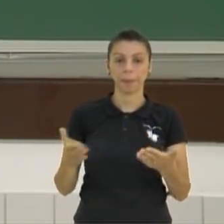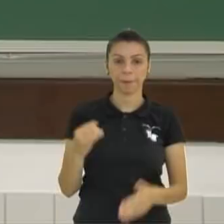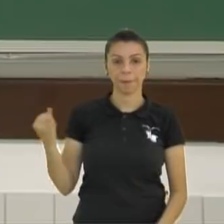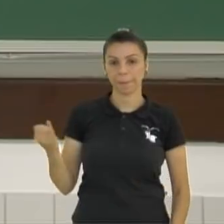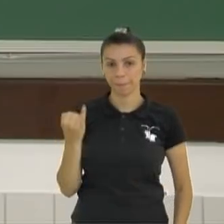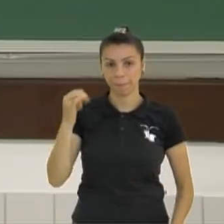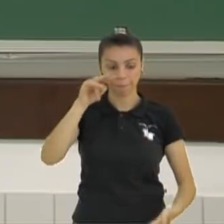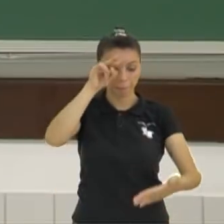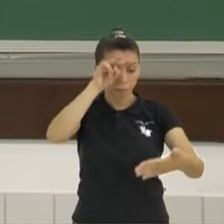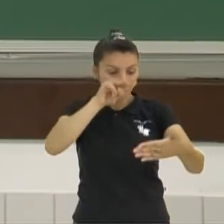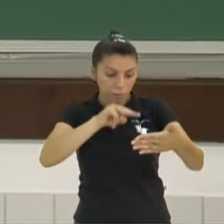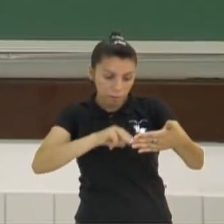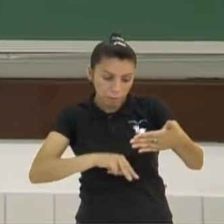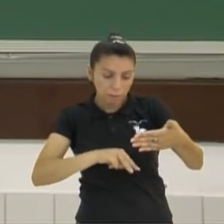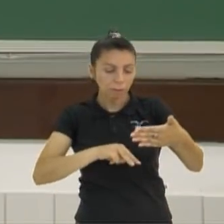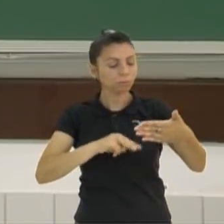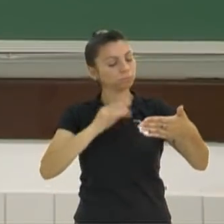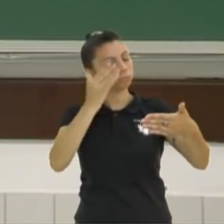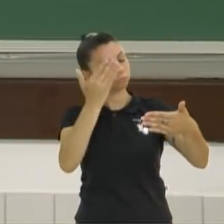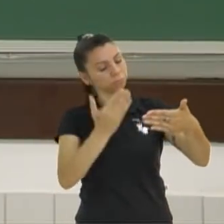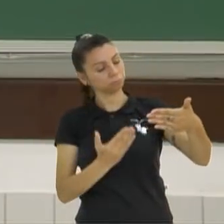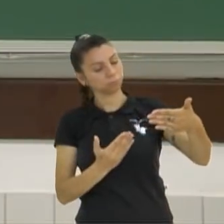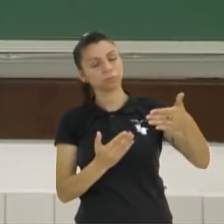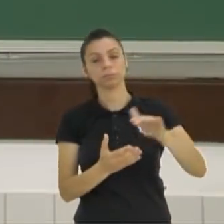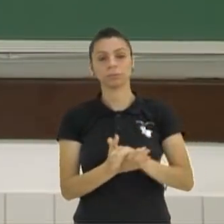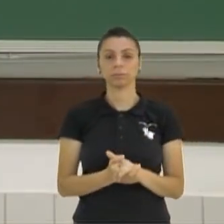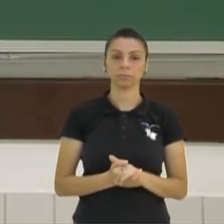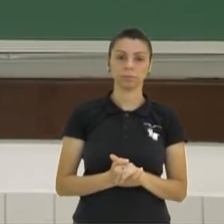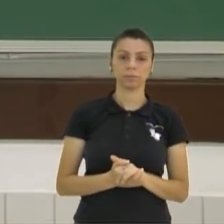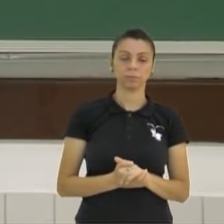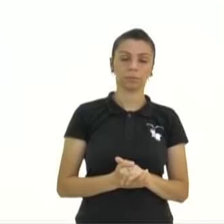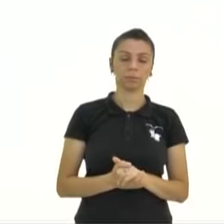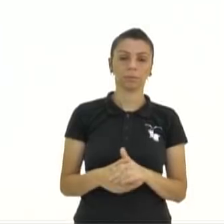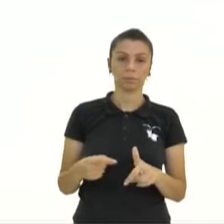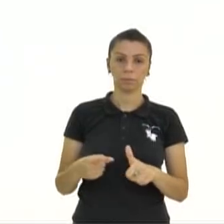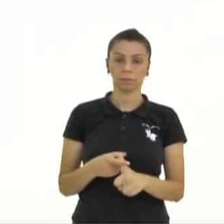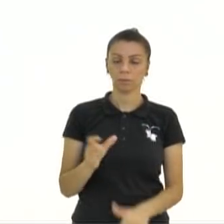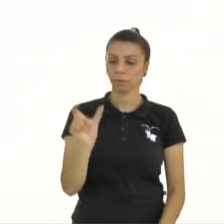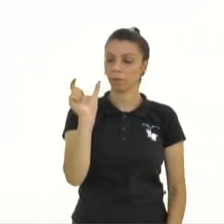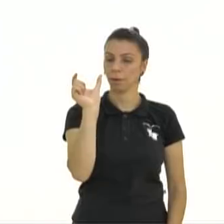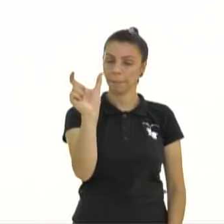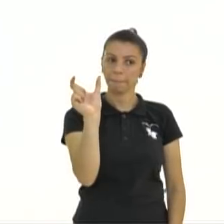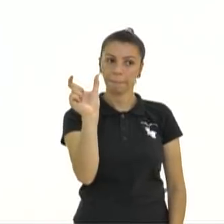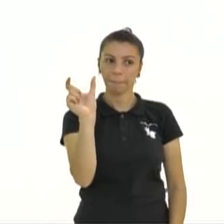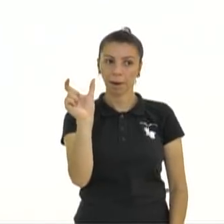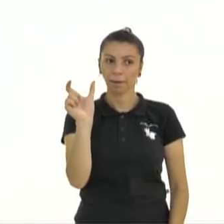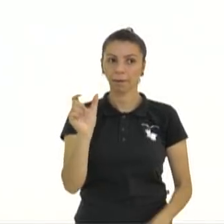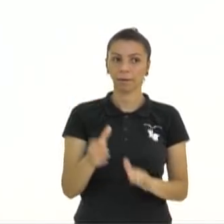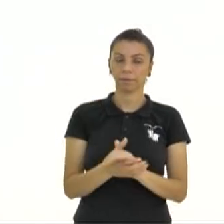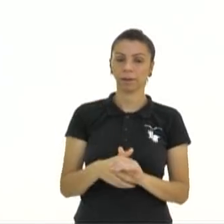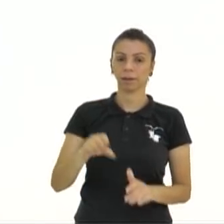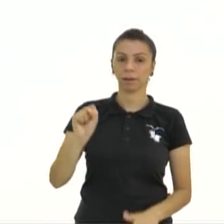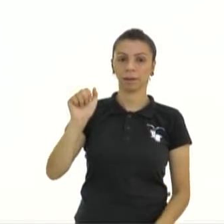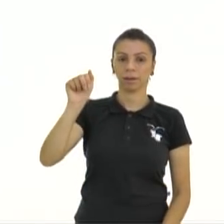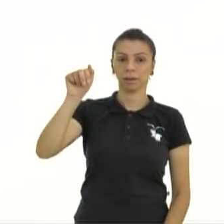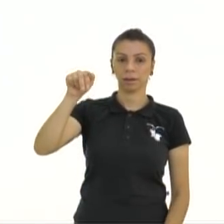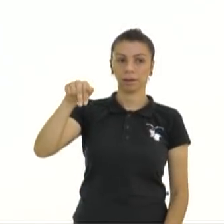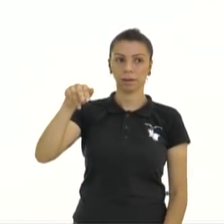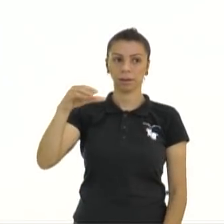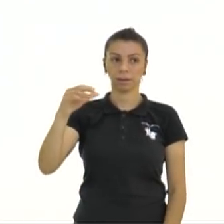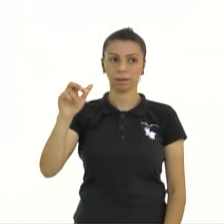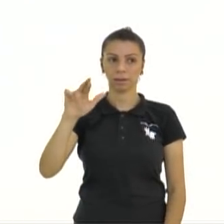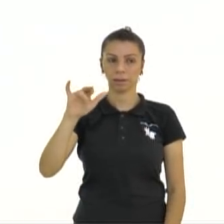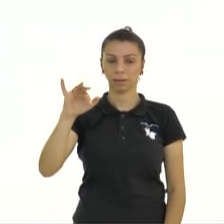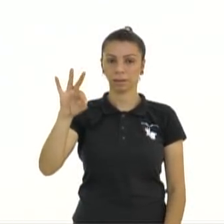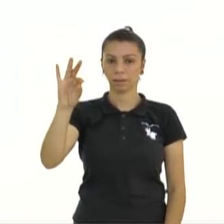é ler bem o enunciado. Então vamos para o enunciado. A palavra em sânscrito, então eu já sei que a